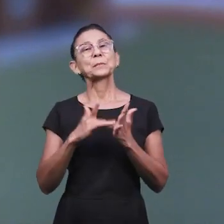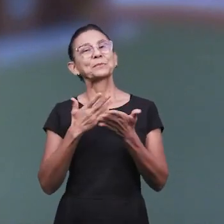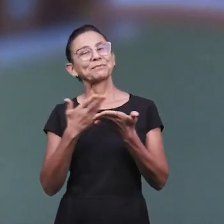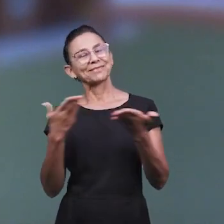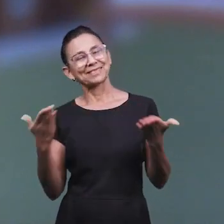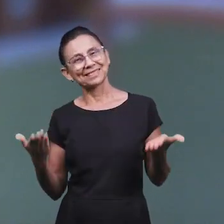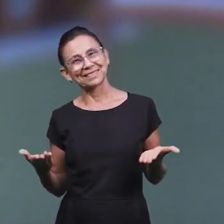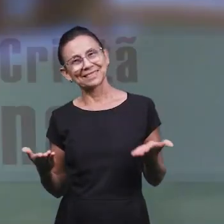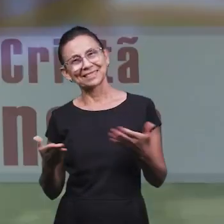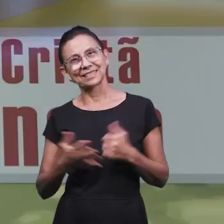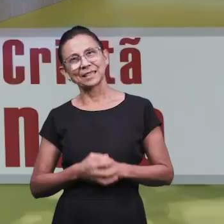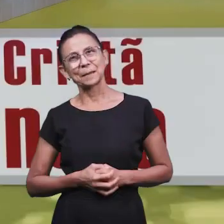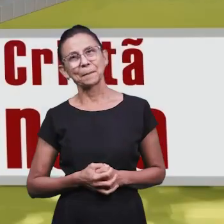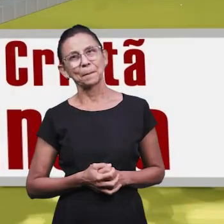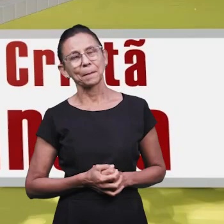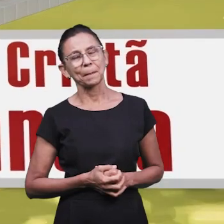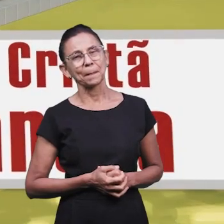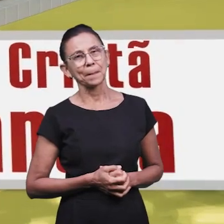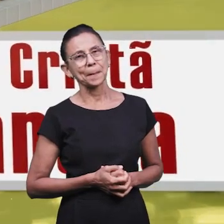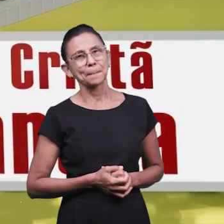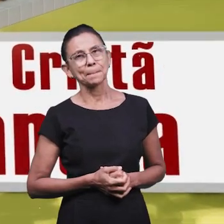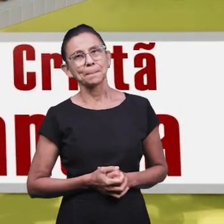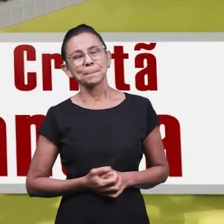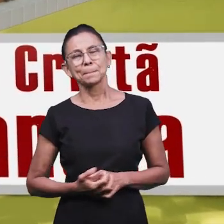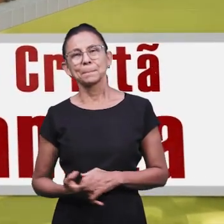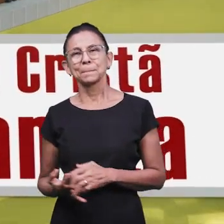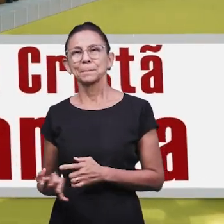do Senhor Jesus.